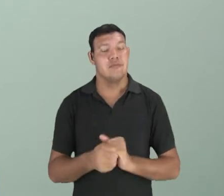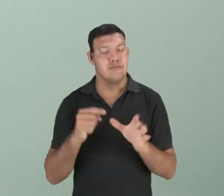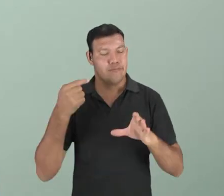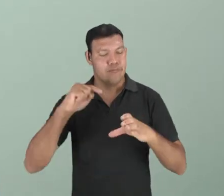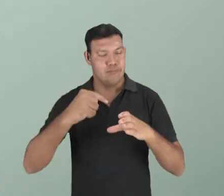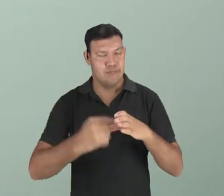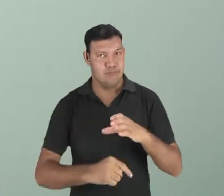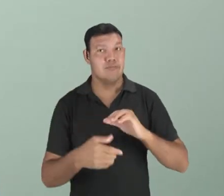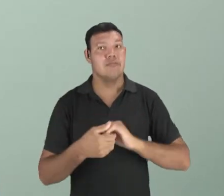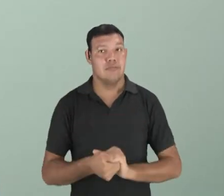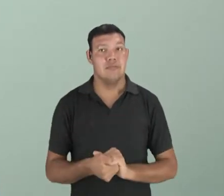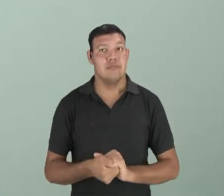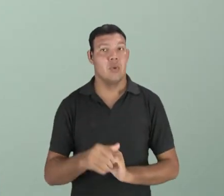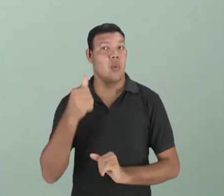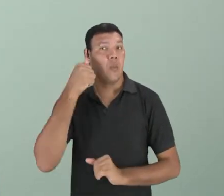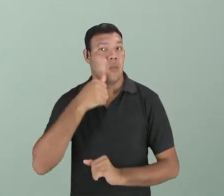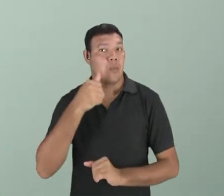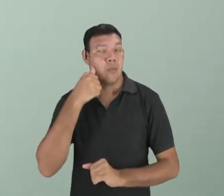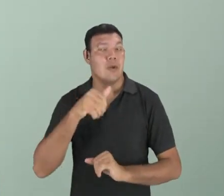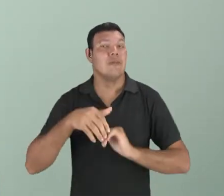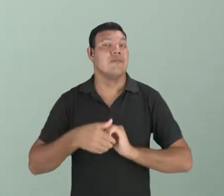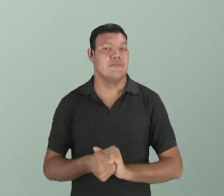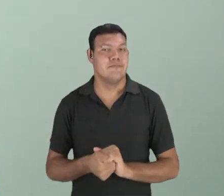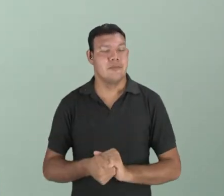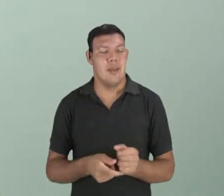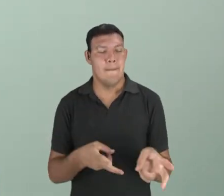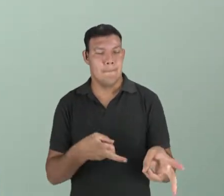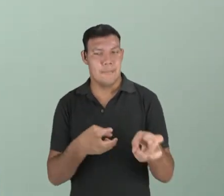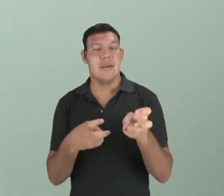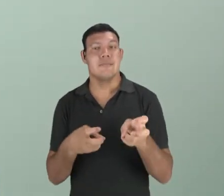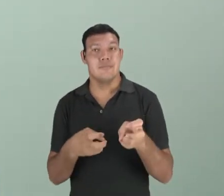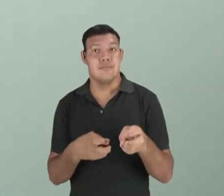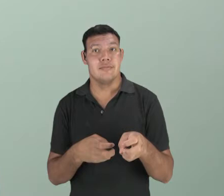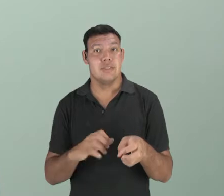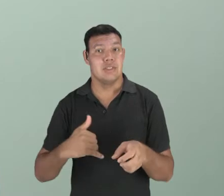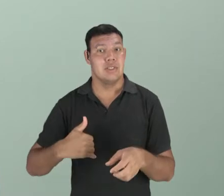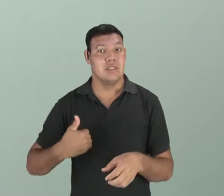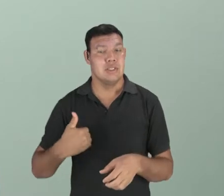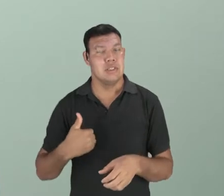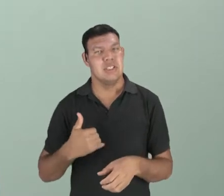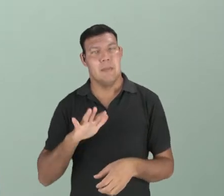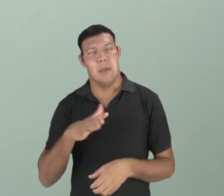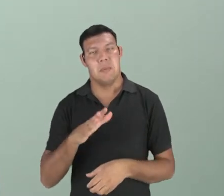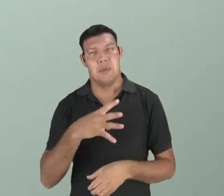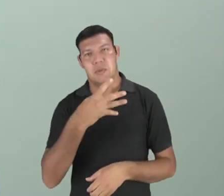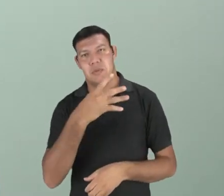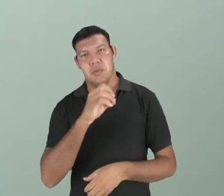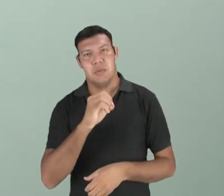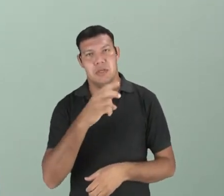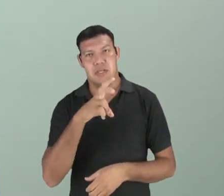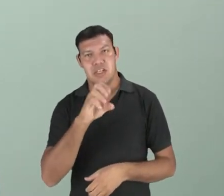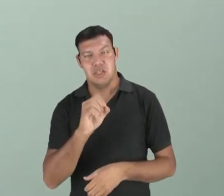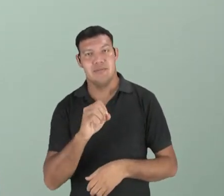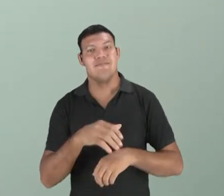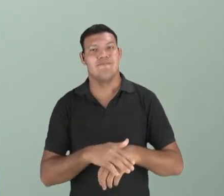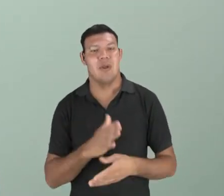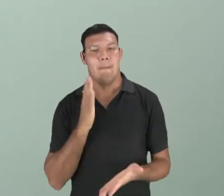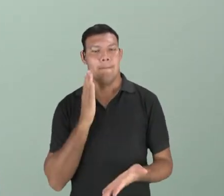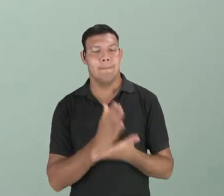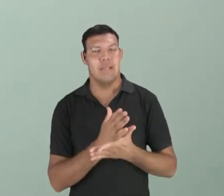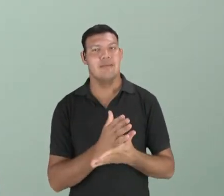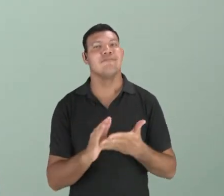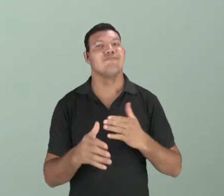sobre o sistema reprodutor feminino, onde a gente vê que quando a mulher chega no momento da menopausa, a gente tem aí uma